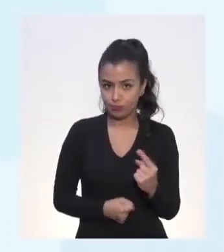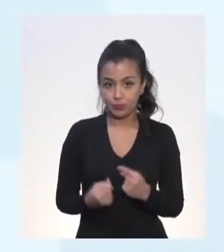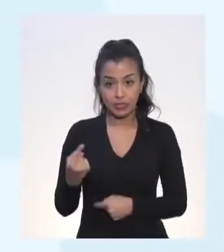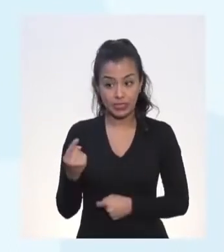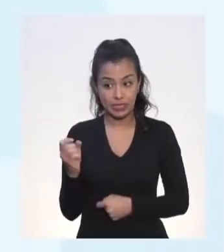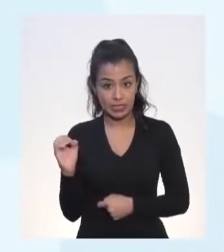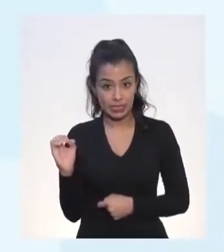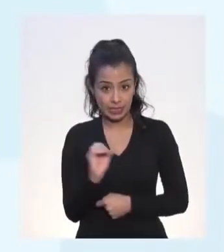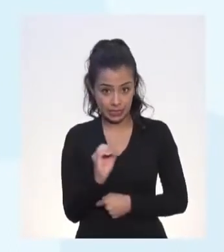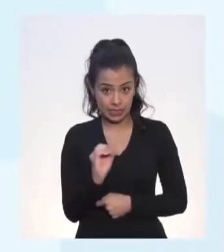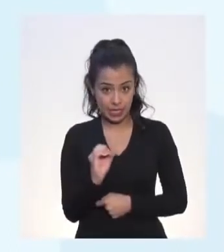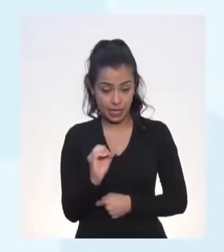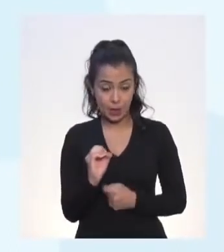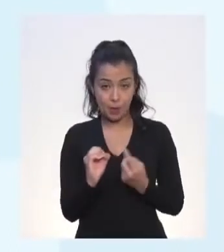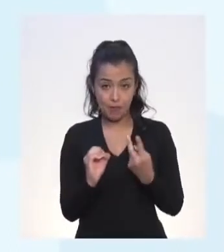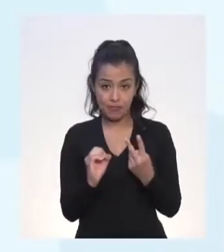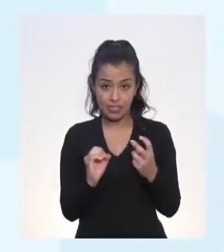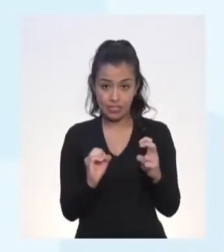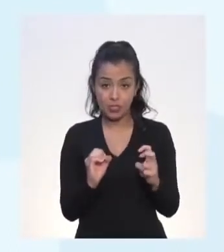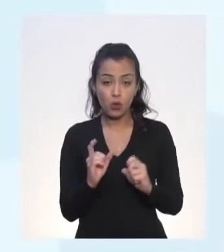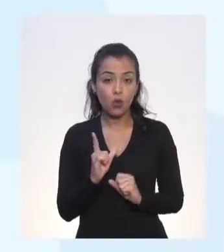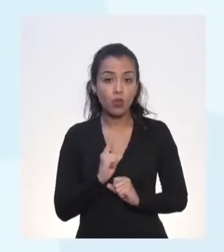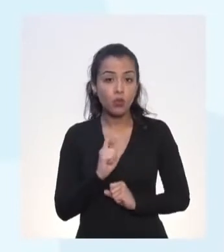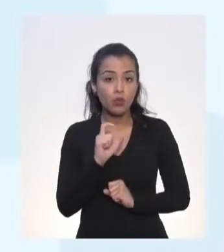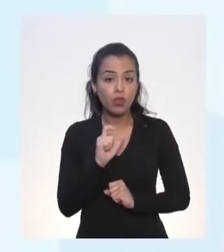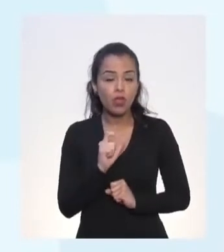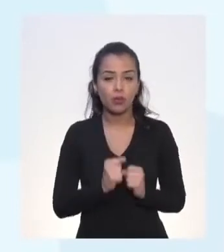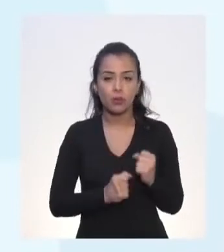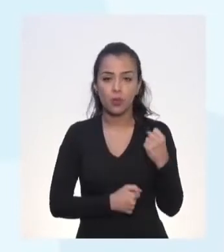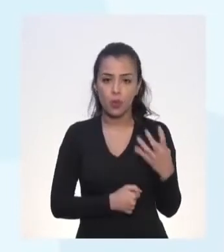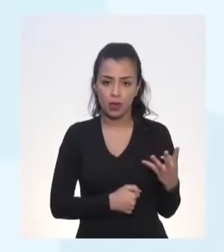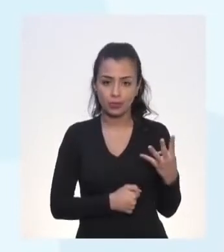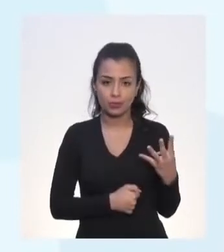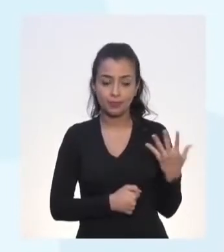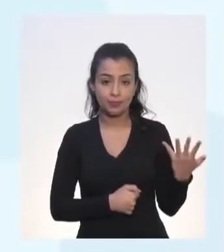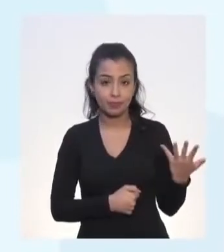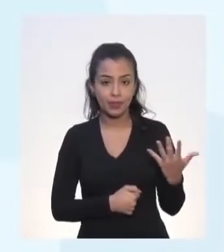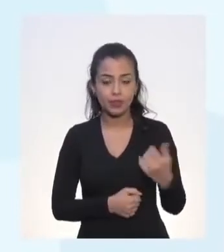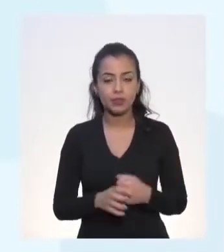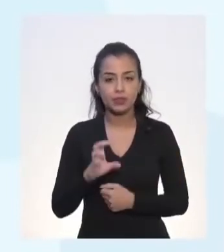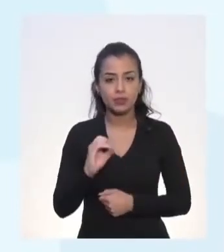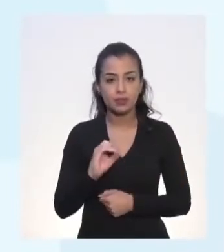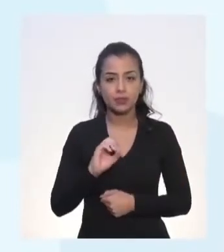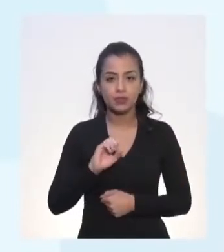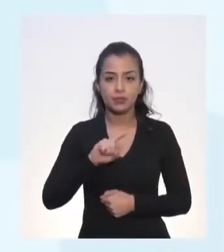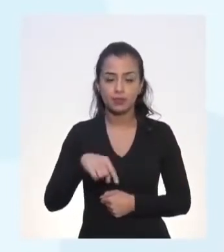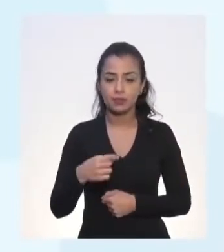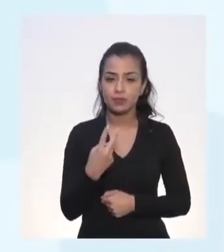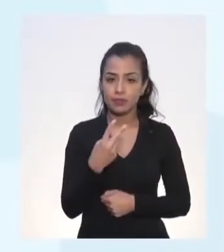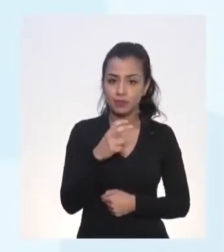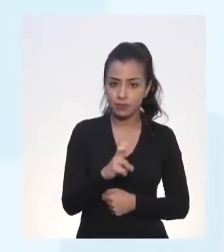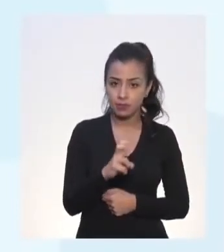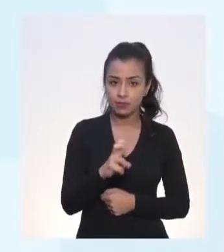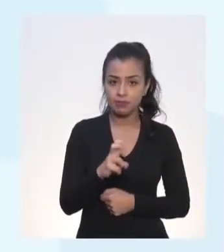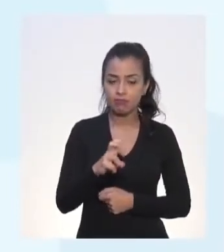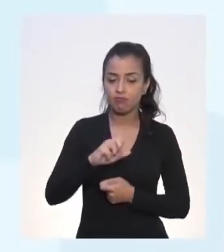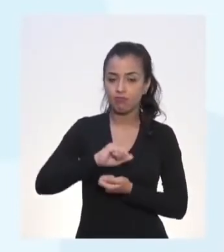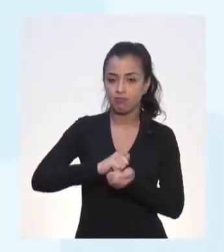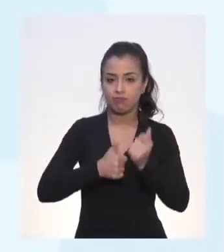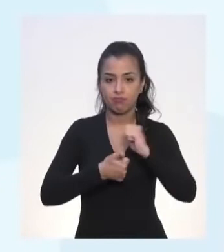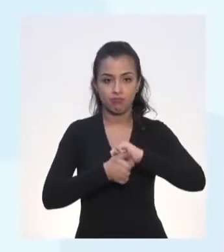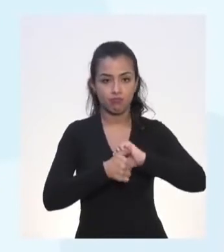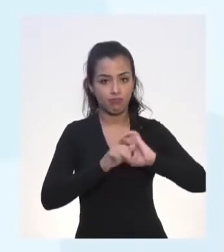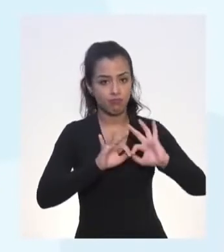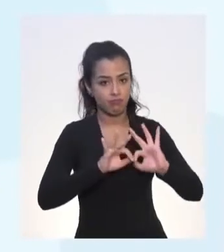25, temos o 4. Pronto, então aquele 25 centésimos, simplificamos, se transformou na fração quarto. O que a gente não